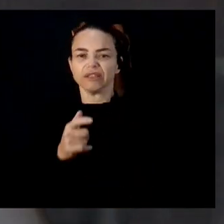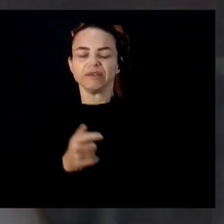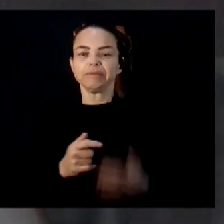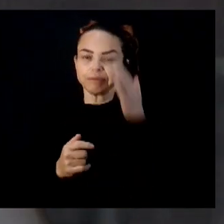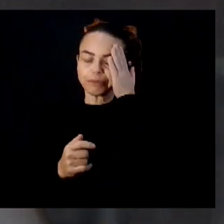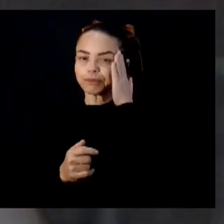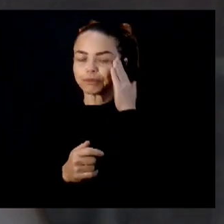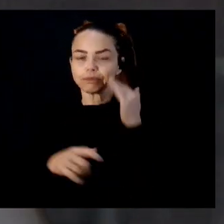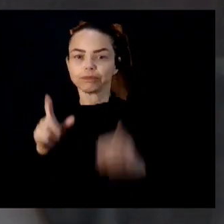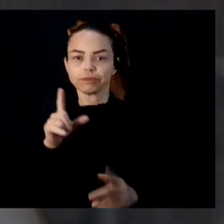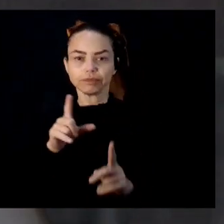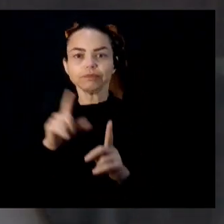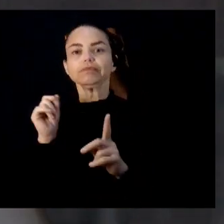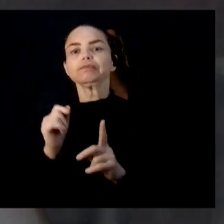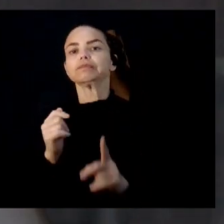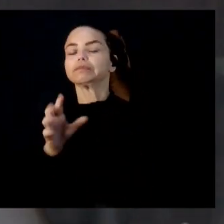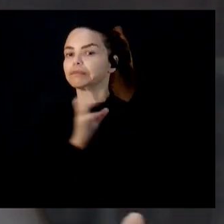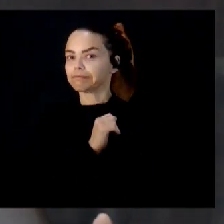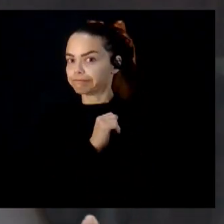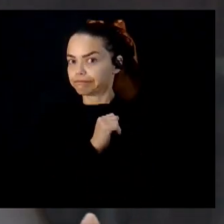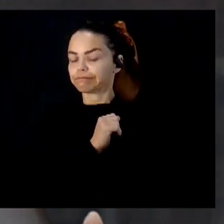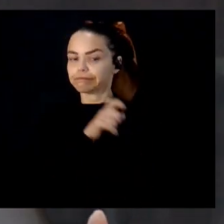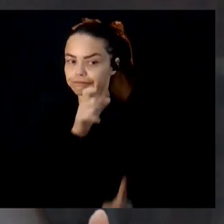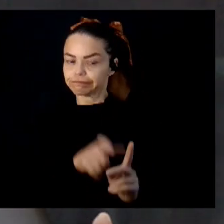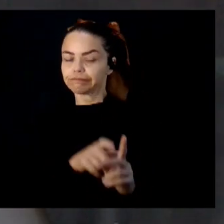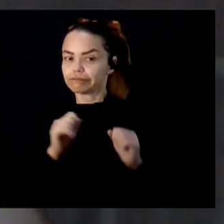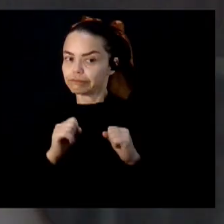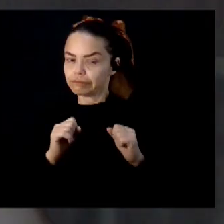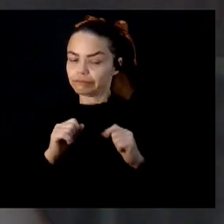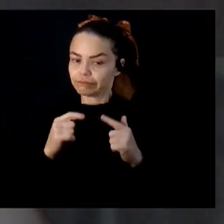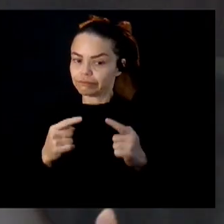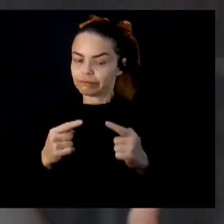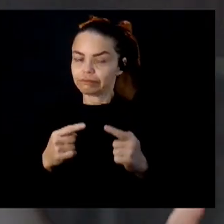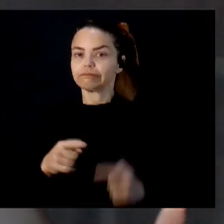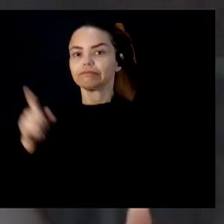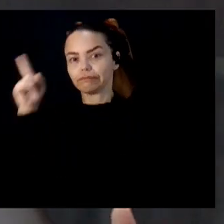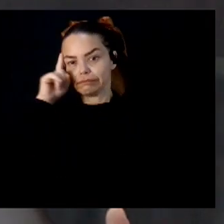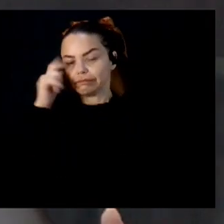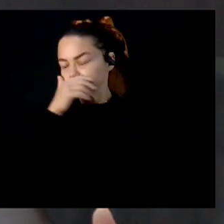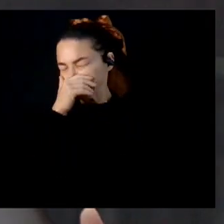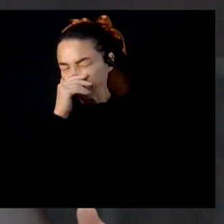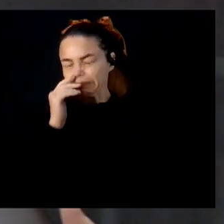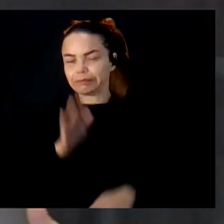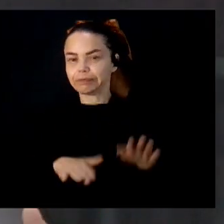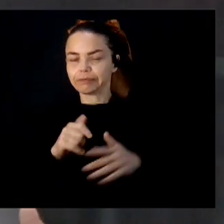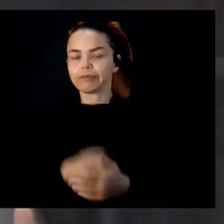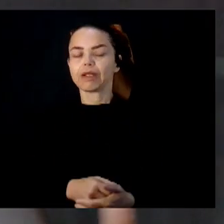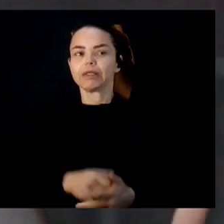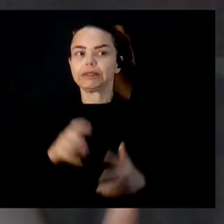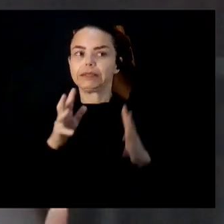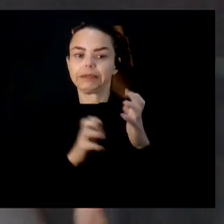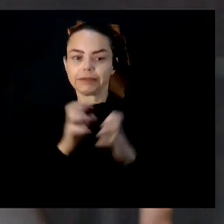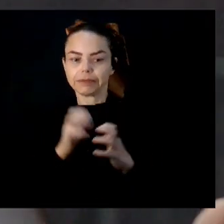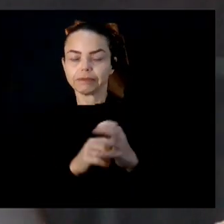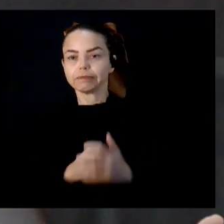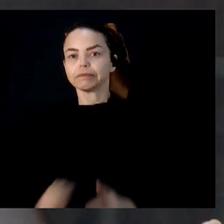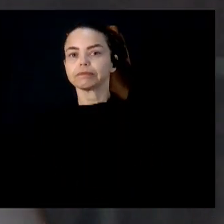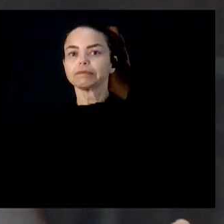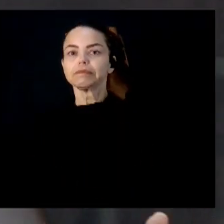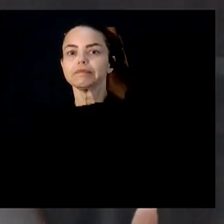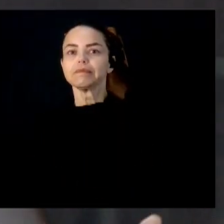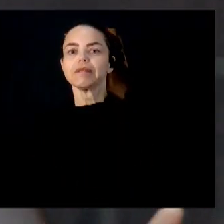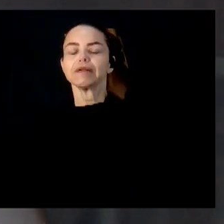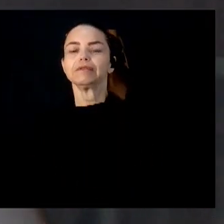aquela pessoa, é um desafio diário. Então, assim, tem os desafios, tem as desavenças, tem os amores, os momentos